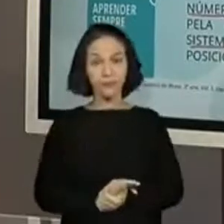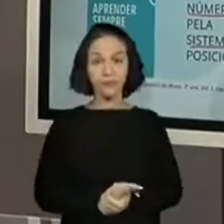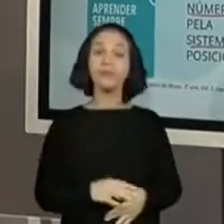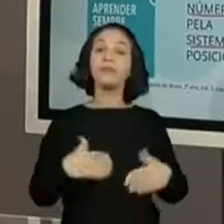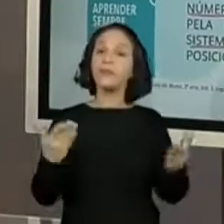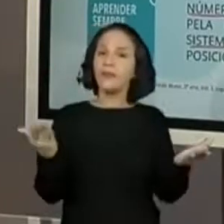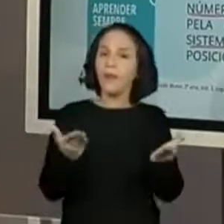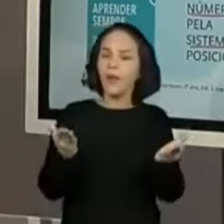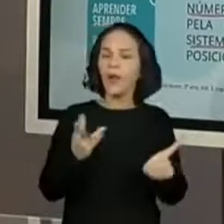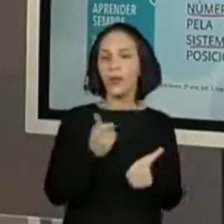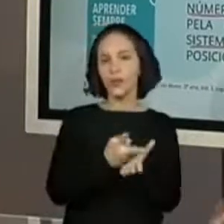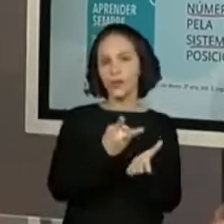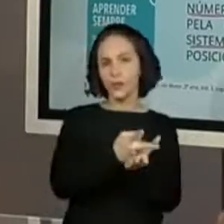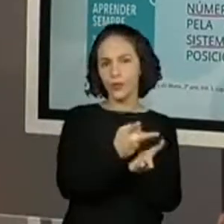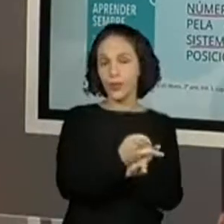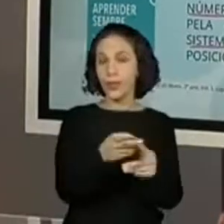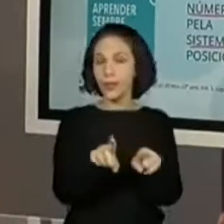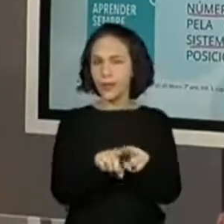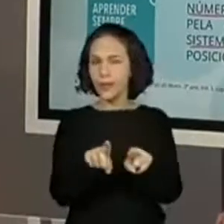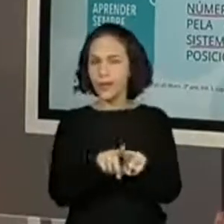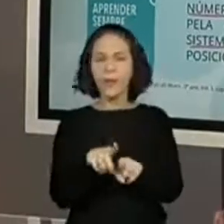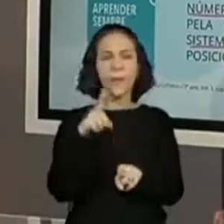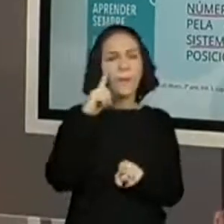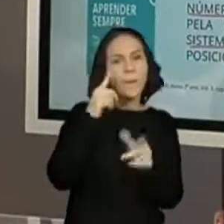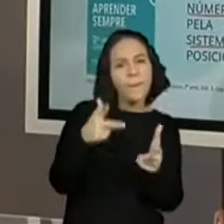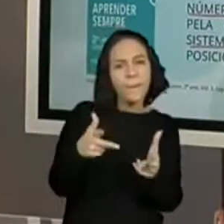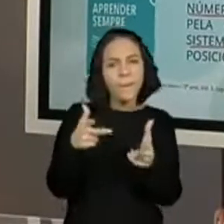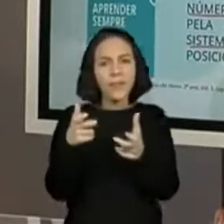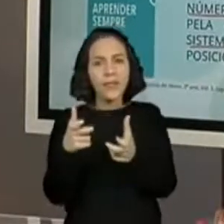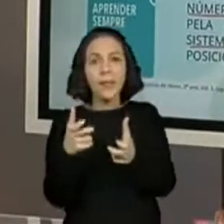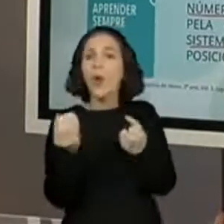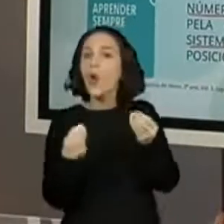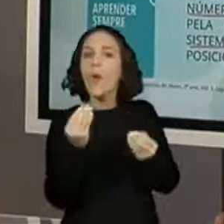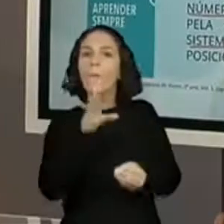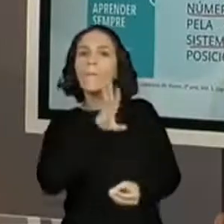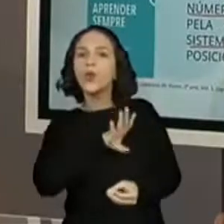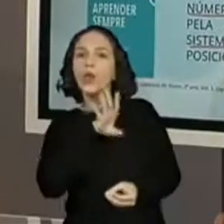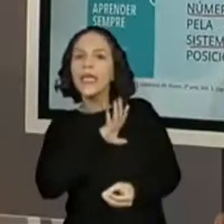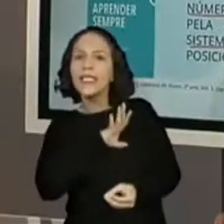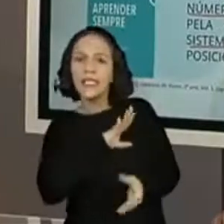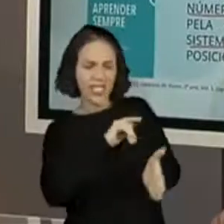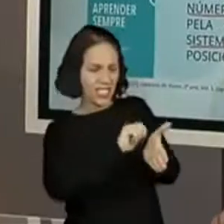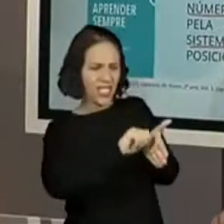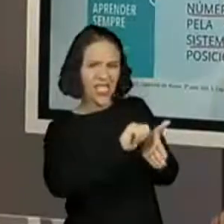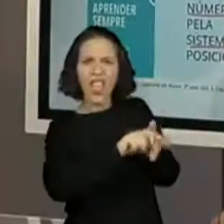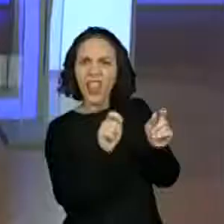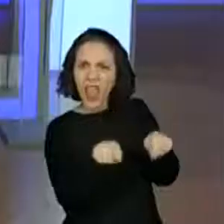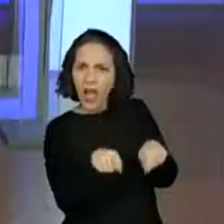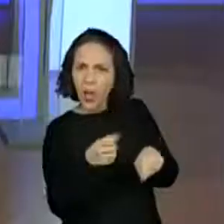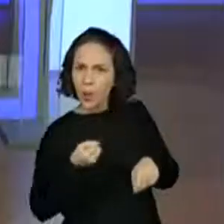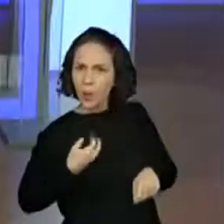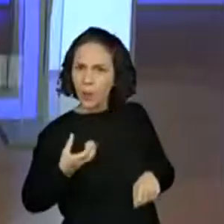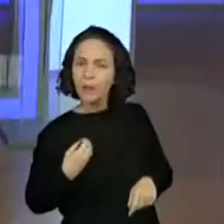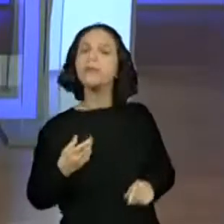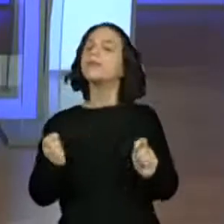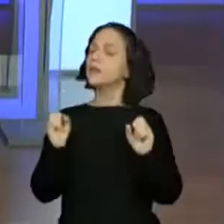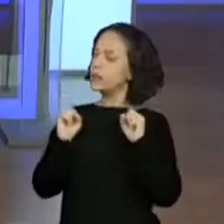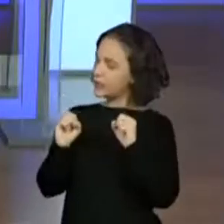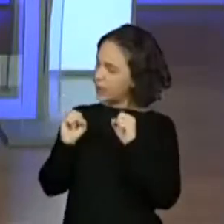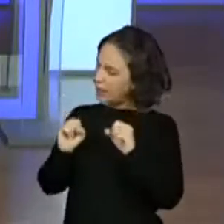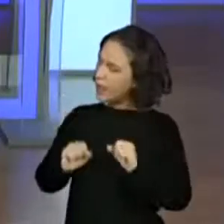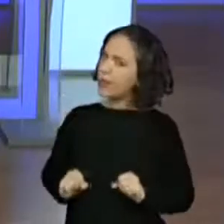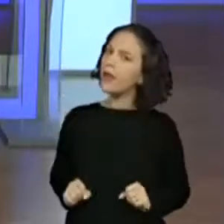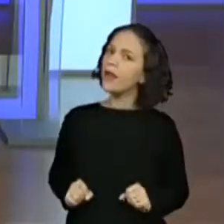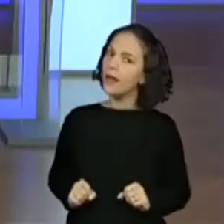dar continuidade também e vendo essa questão de escrita de número, mas número pode ser escrito, Pro? Sim, pode sim. Na